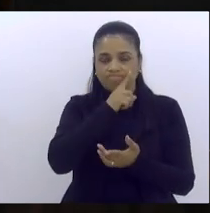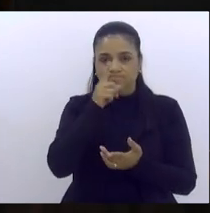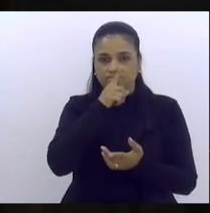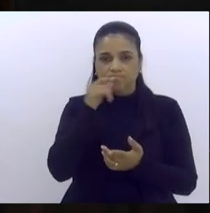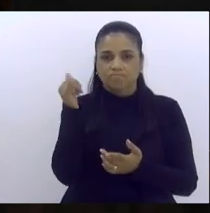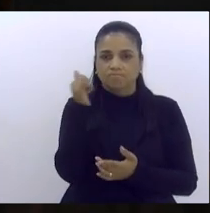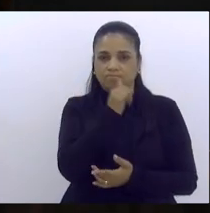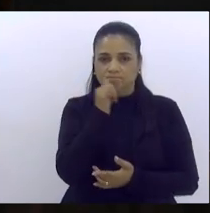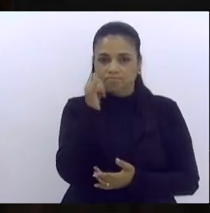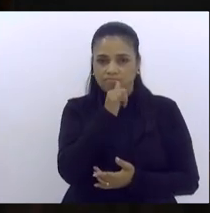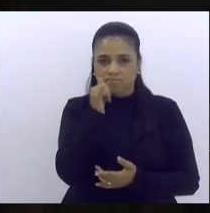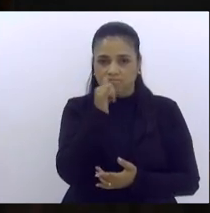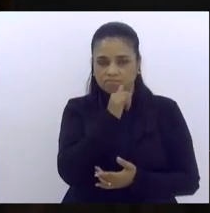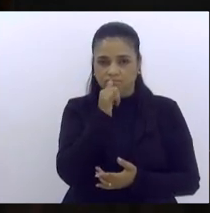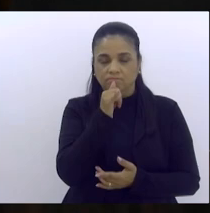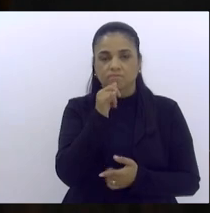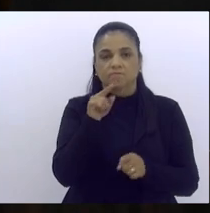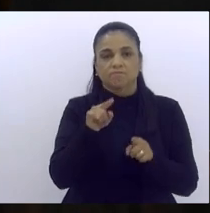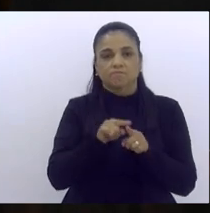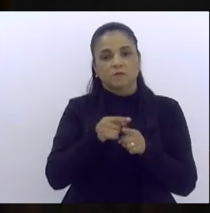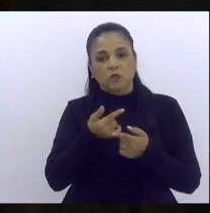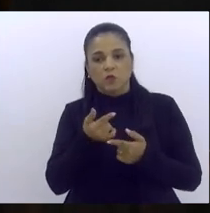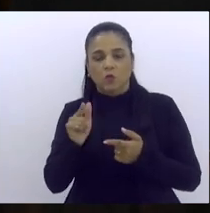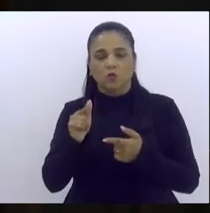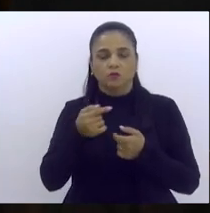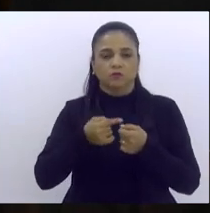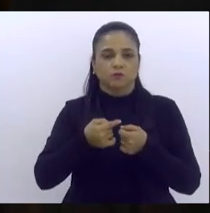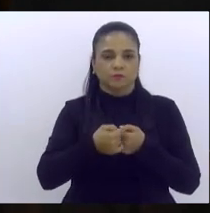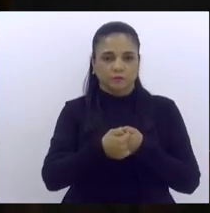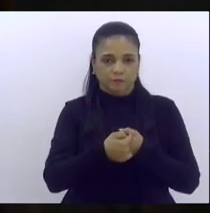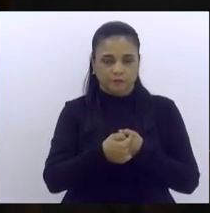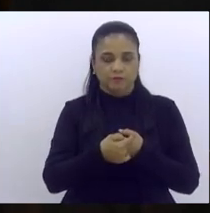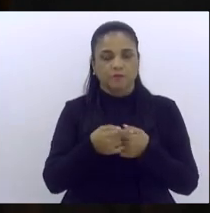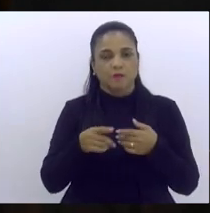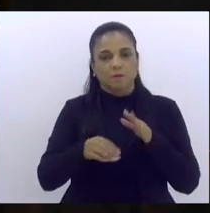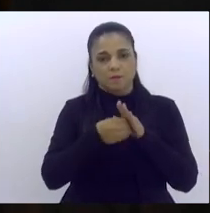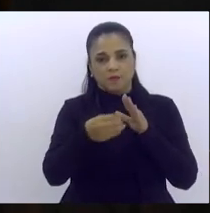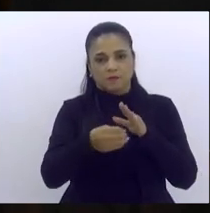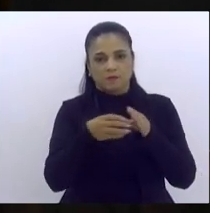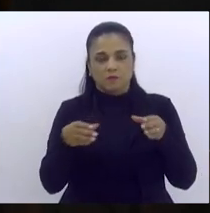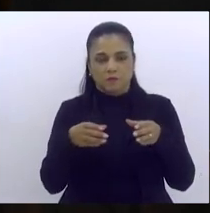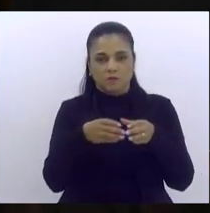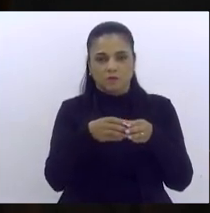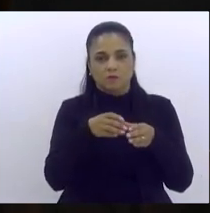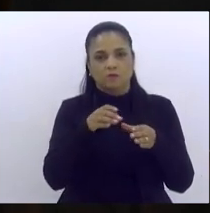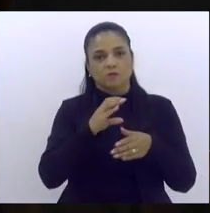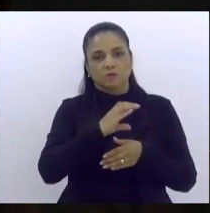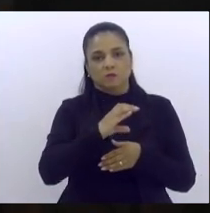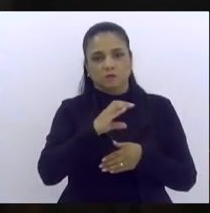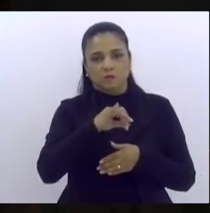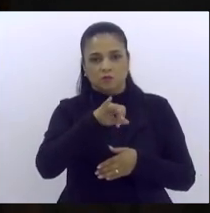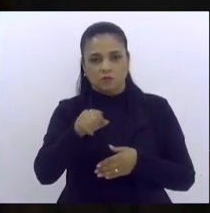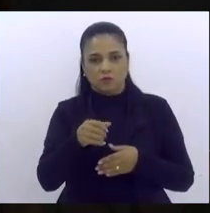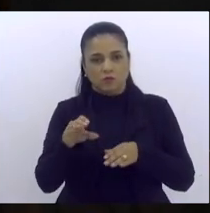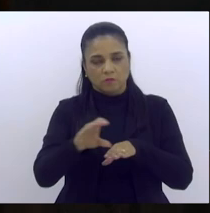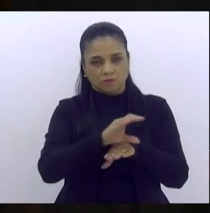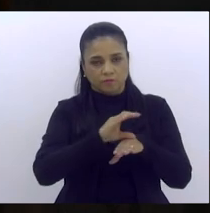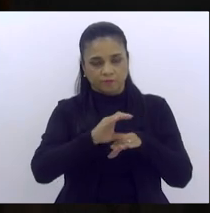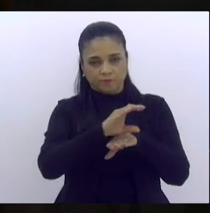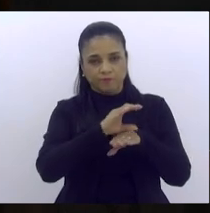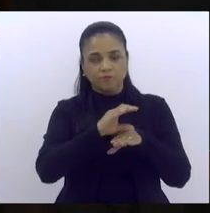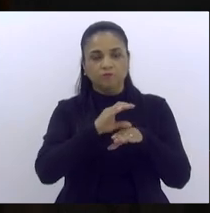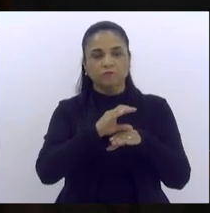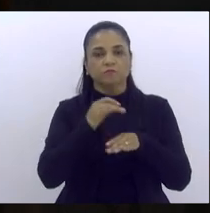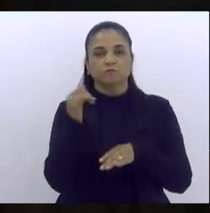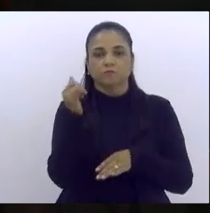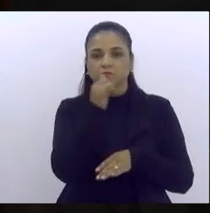energia elétrica e dá outras providências. Pareceres das comissões CCJ pela constitucionalidade de